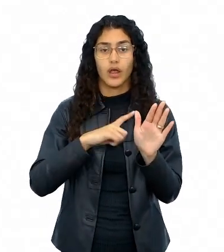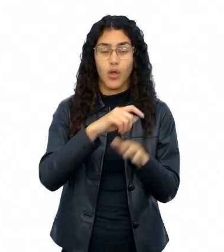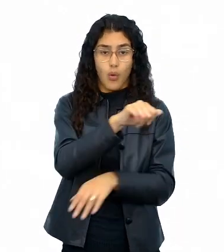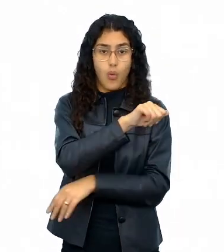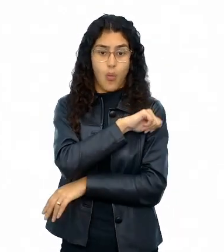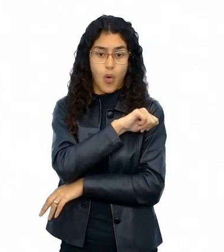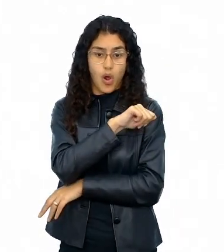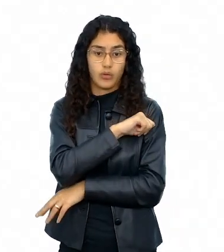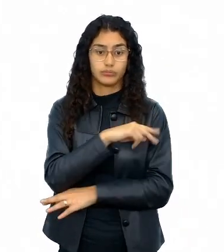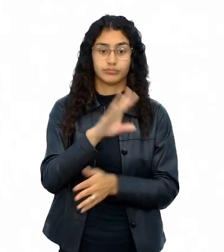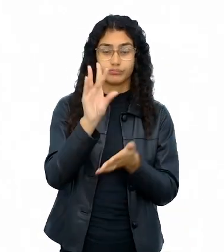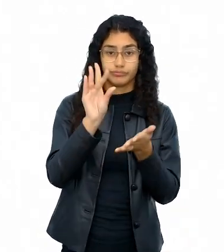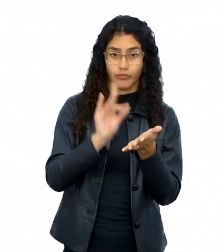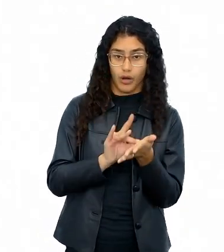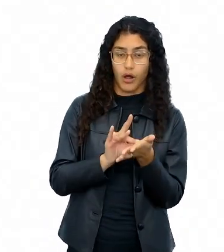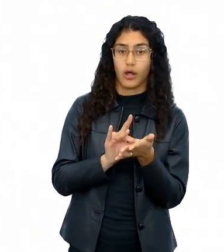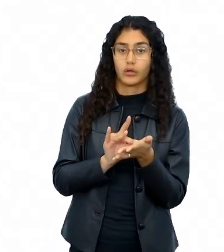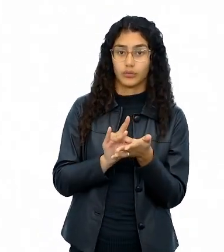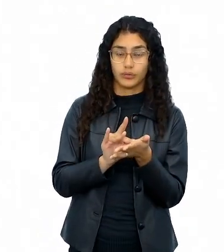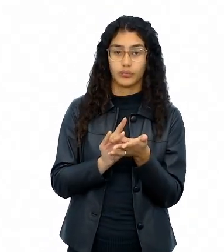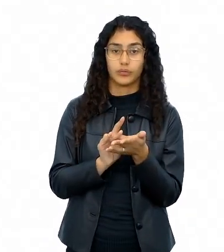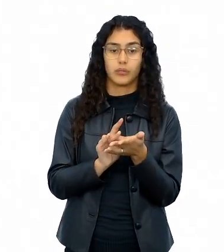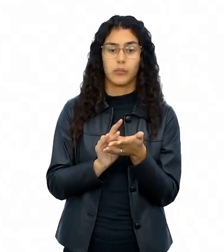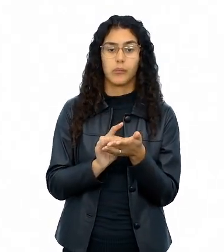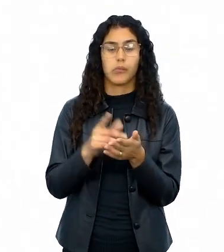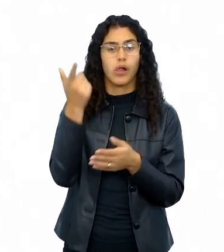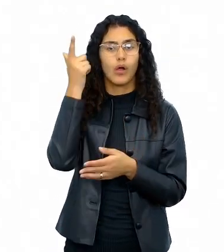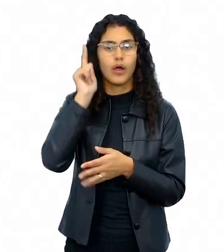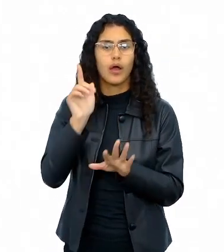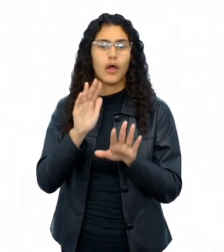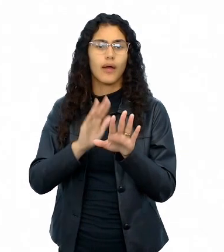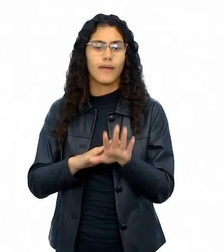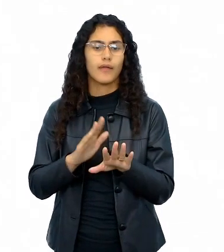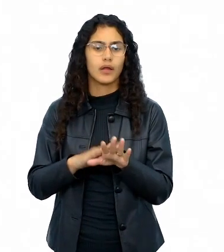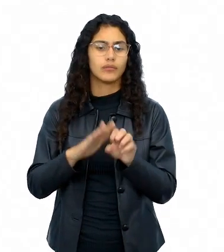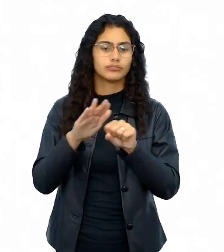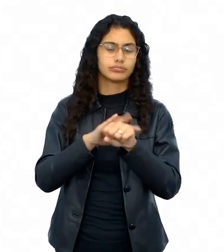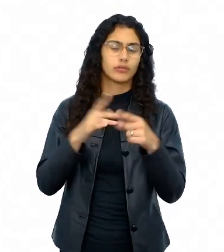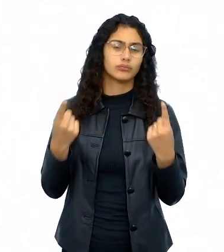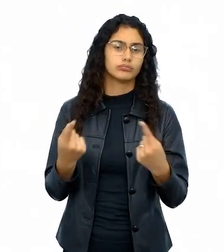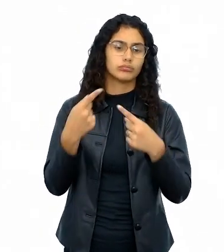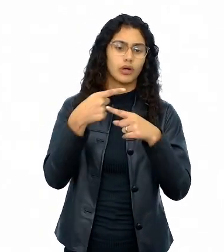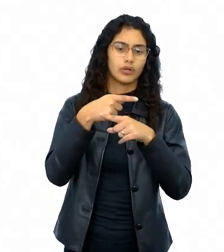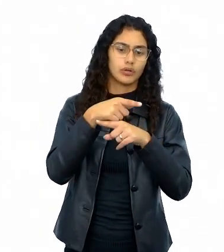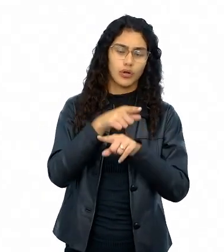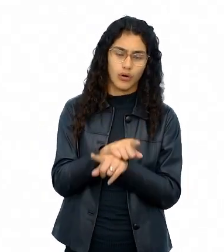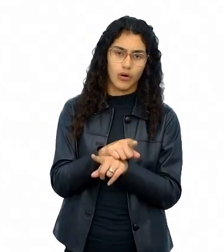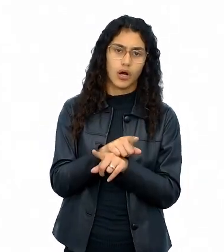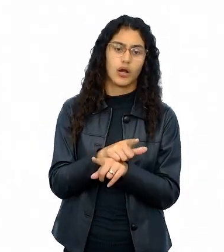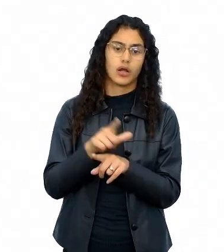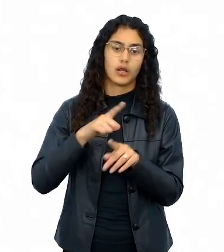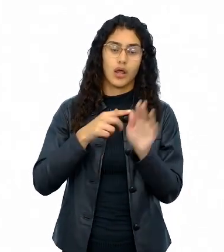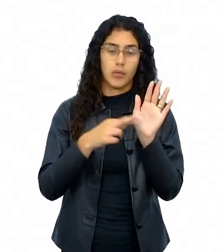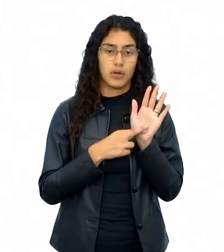estudante, de verdade, consegue fazer a conversão entre as representações de